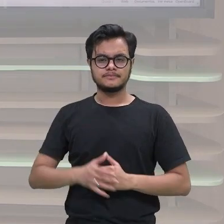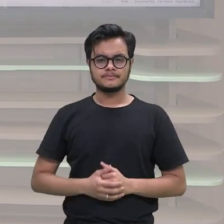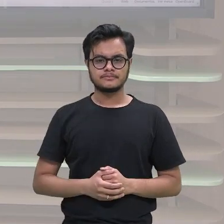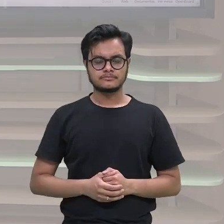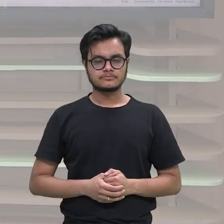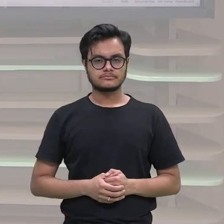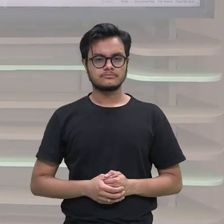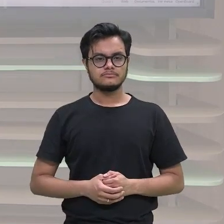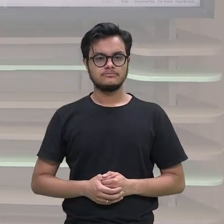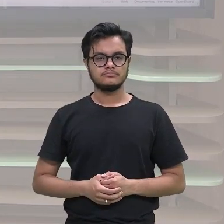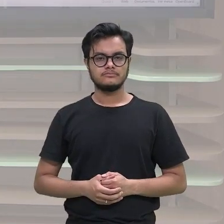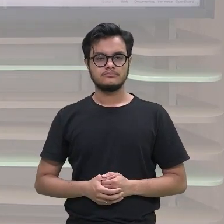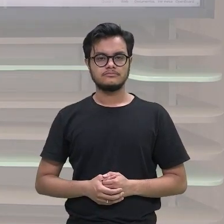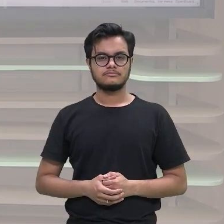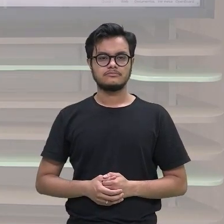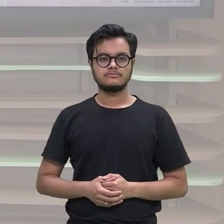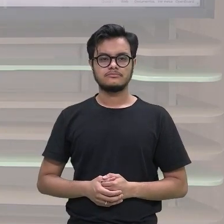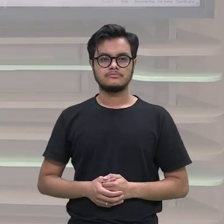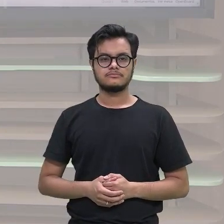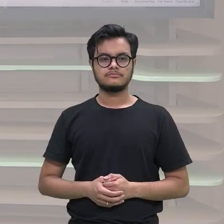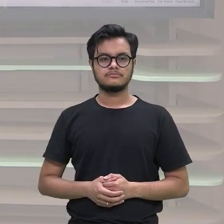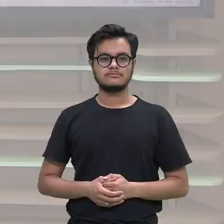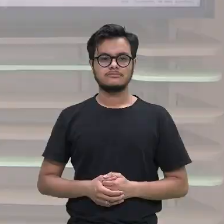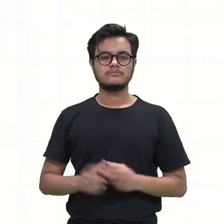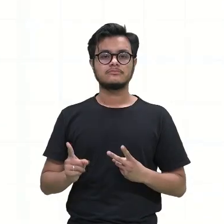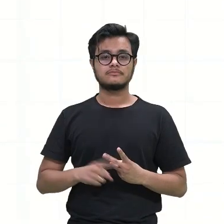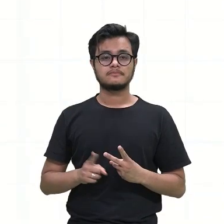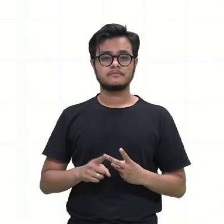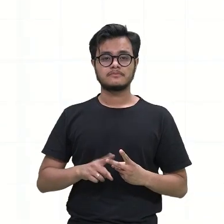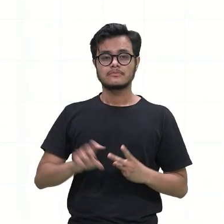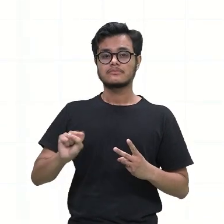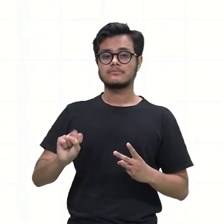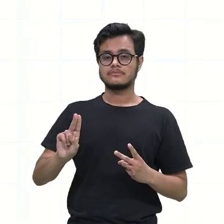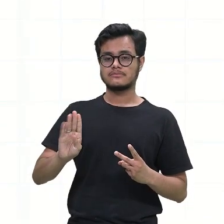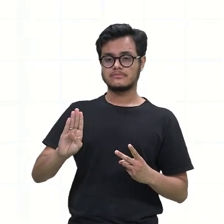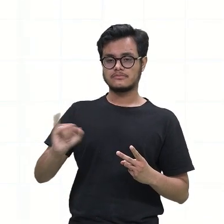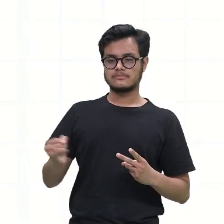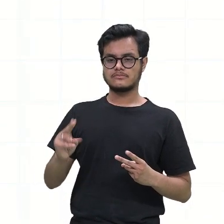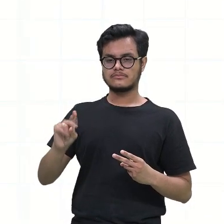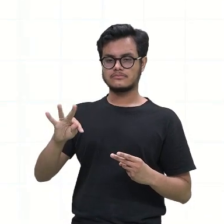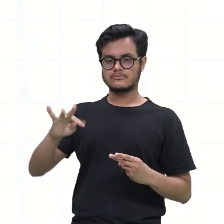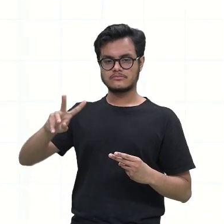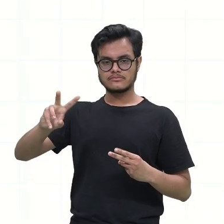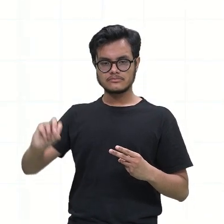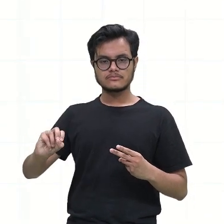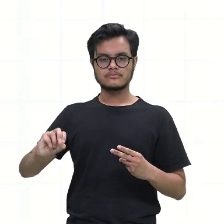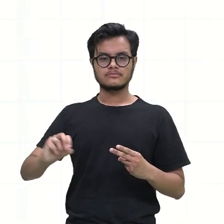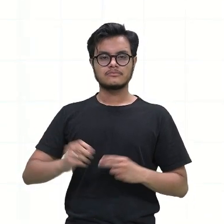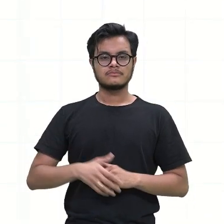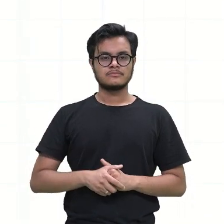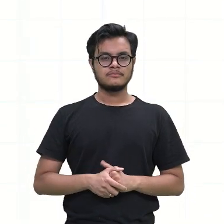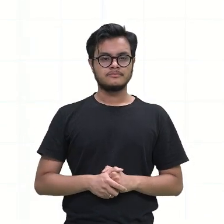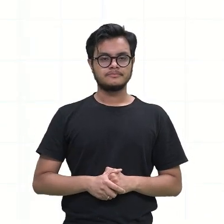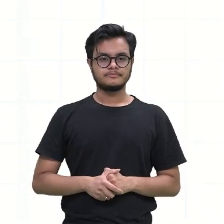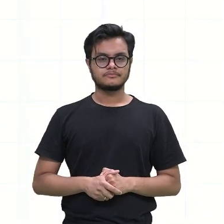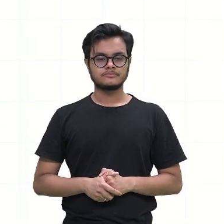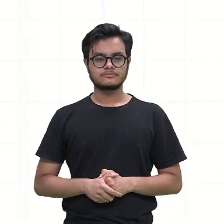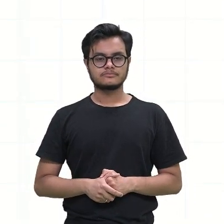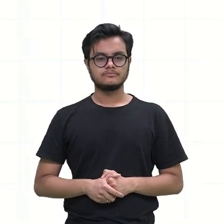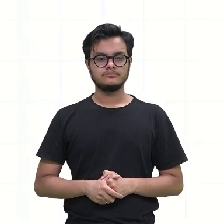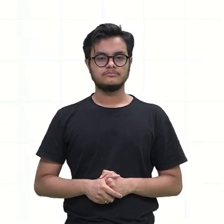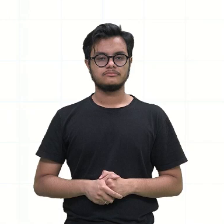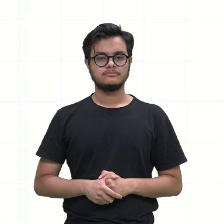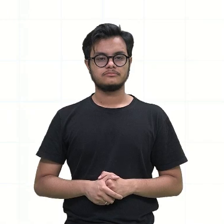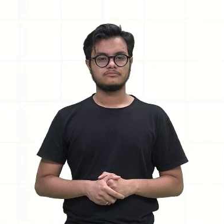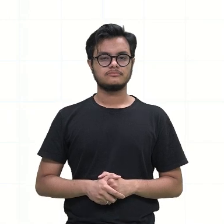verbo no modo indicativo, ok? Muito bem. Agora vamos falar sobre o modo subjuntivo. O modo subjuntivo já é